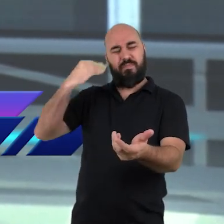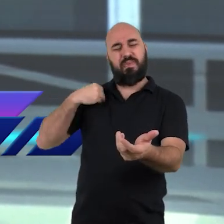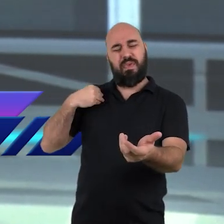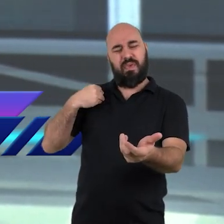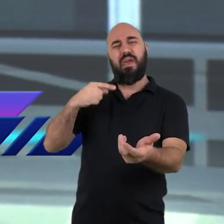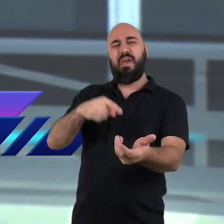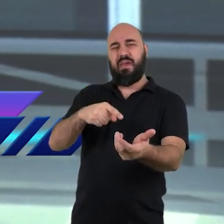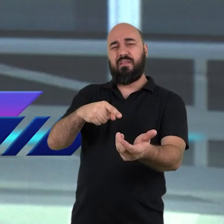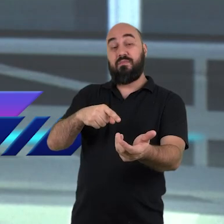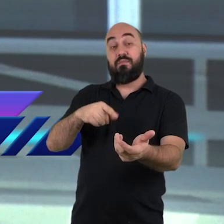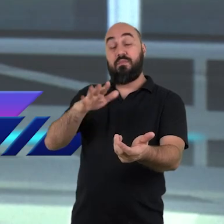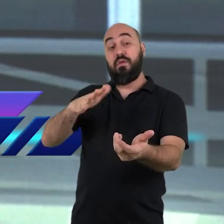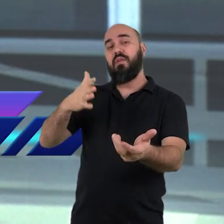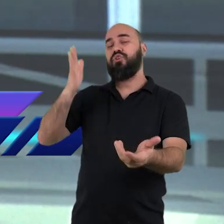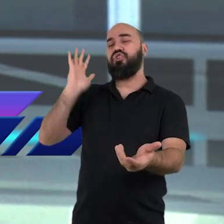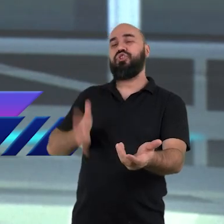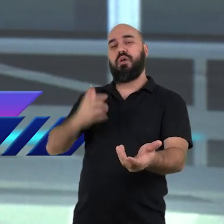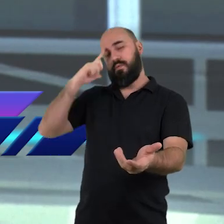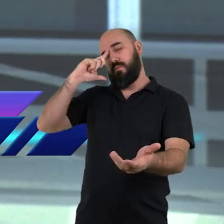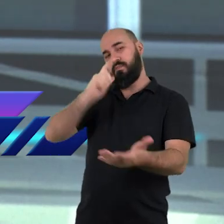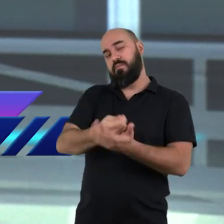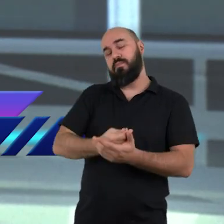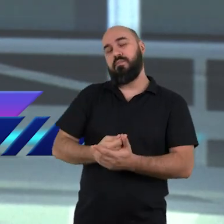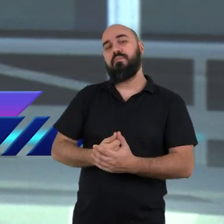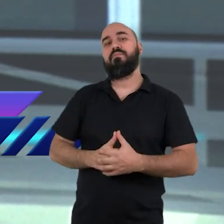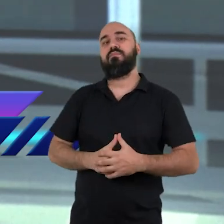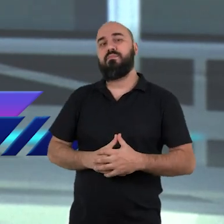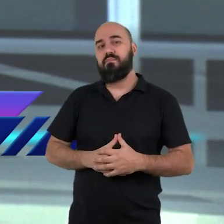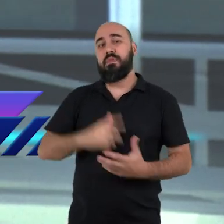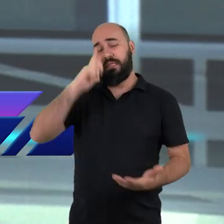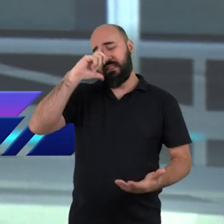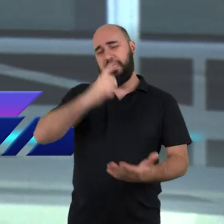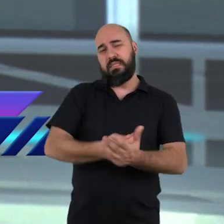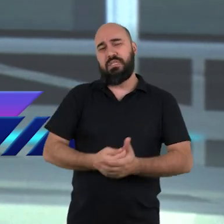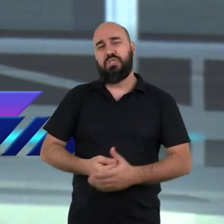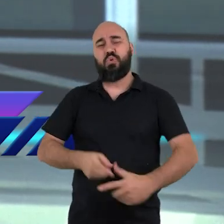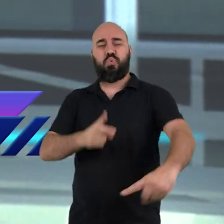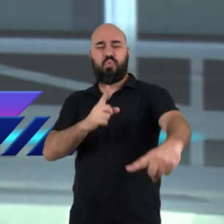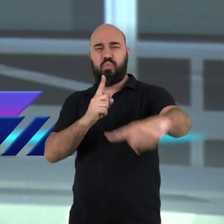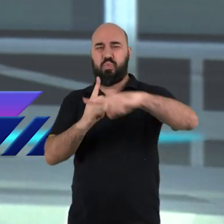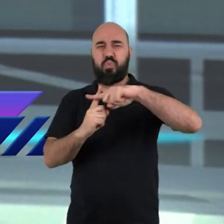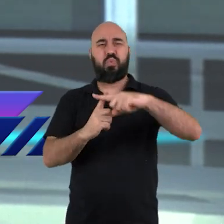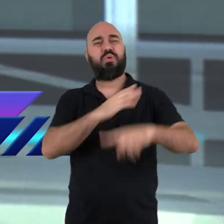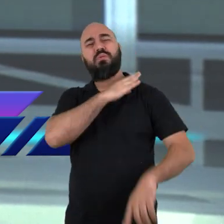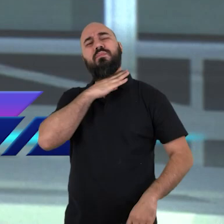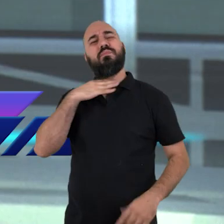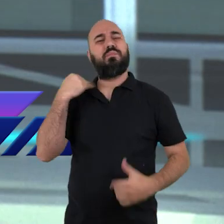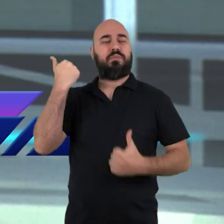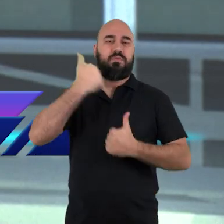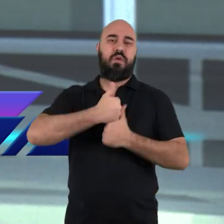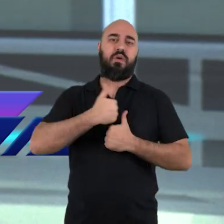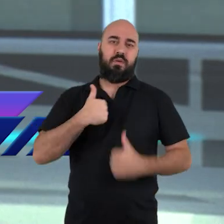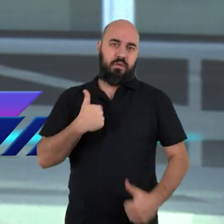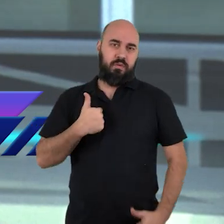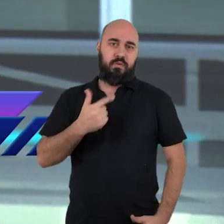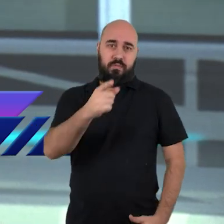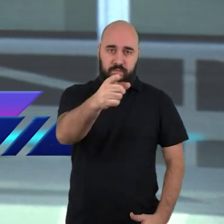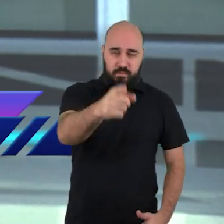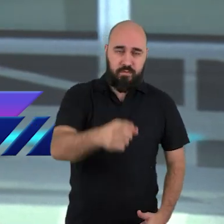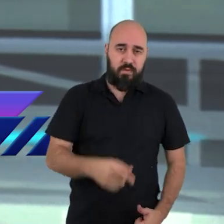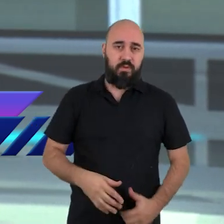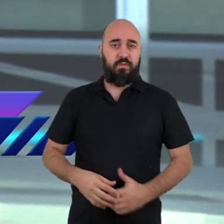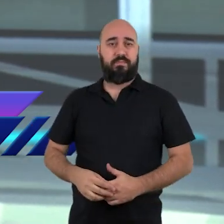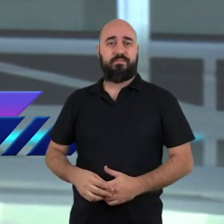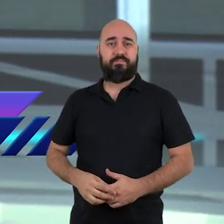fosse mundo, antes que o mundo fosse criado, Jesus assumiu o papel de ser o nosso resgatador.